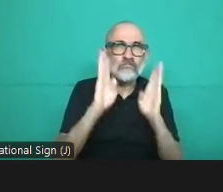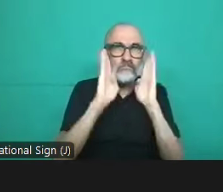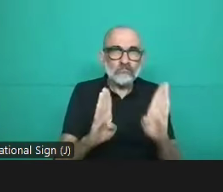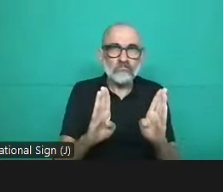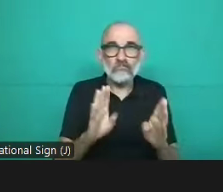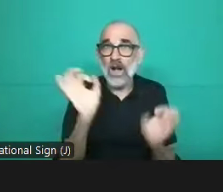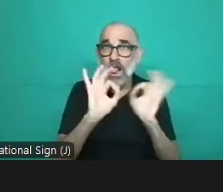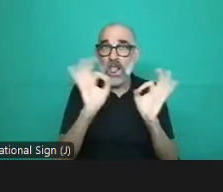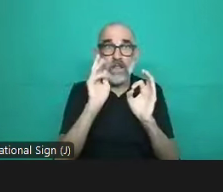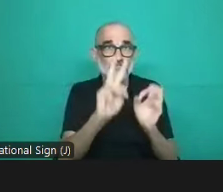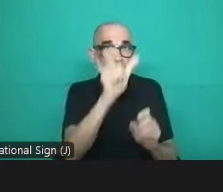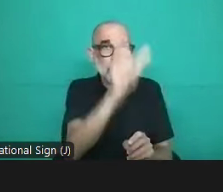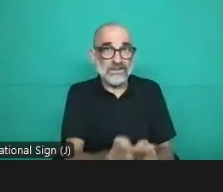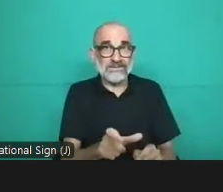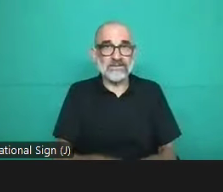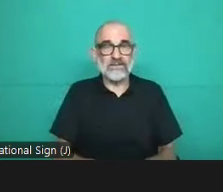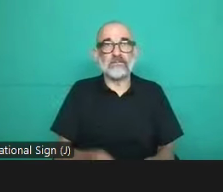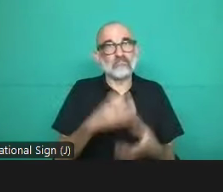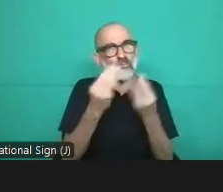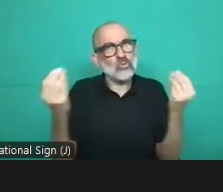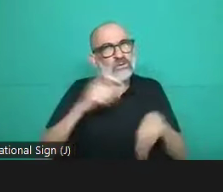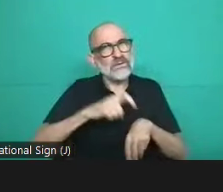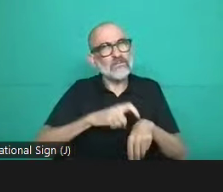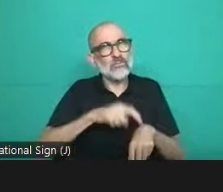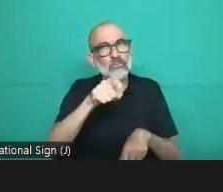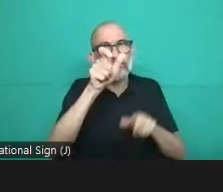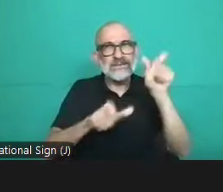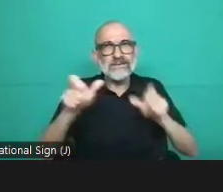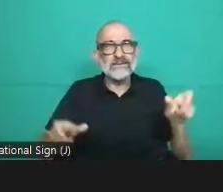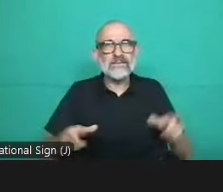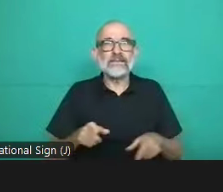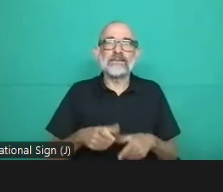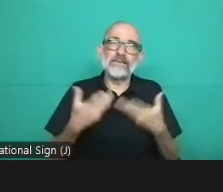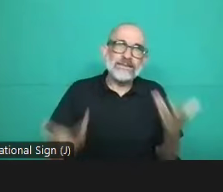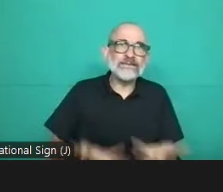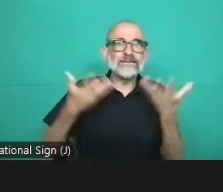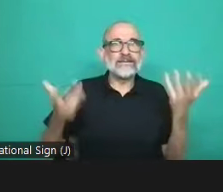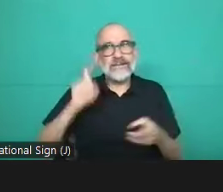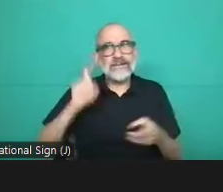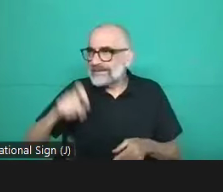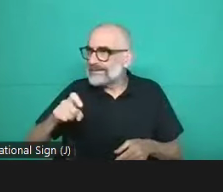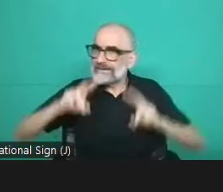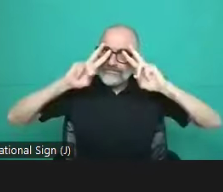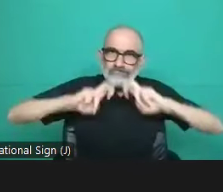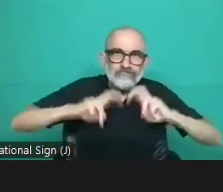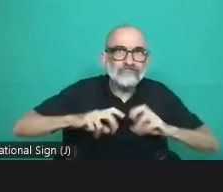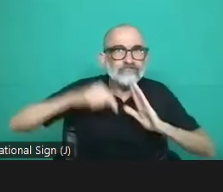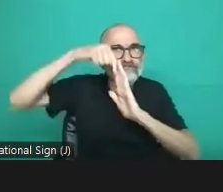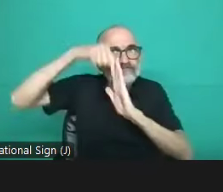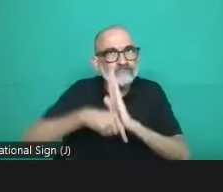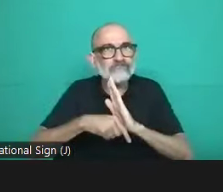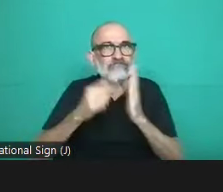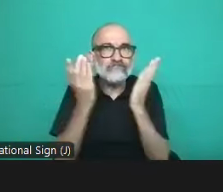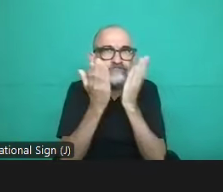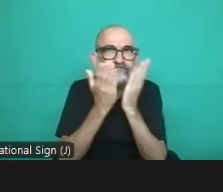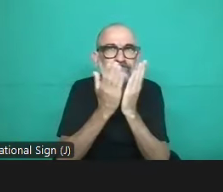ela acessa os exames em tempos distintos e perca a oportunidade diagnóstica